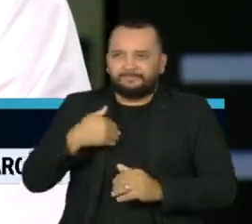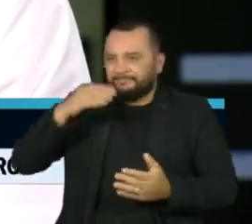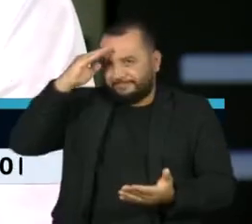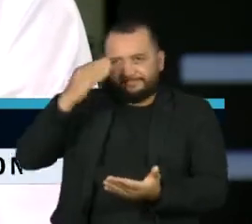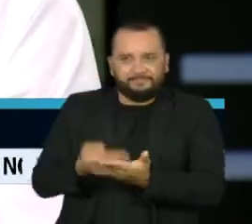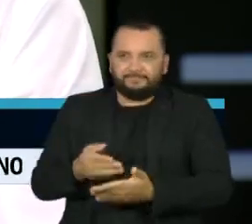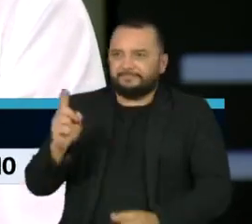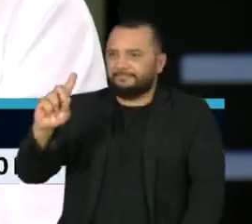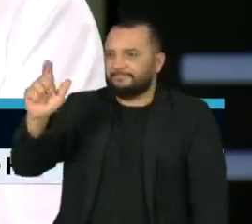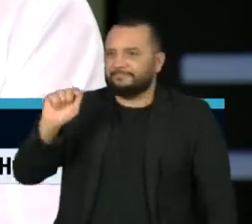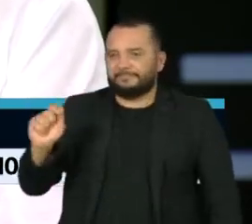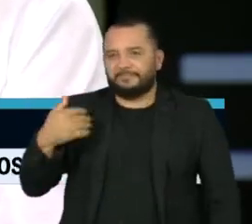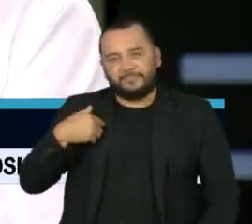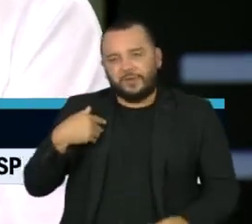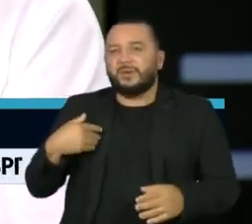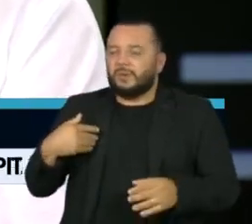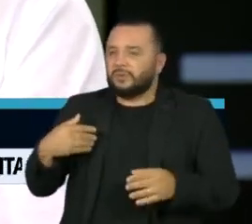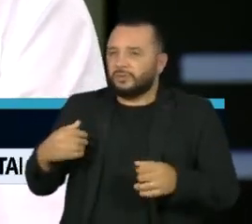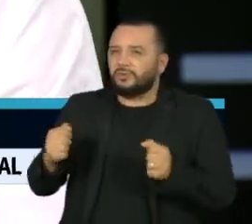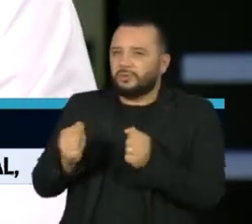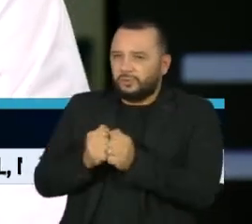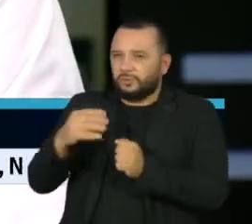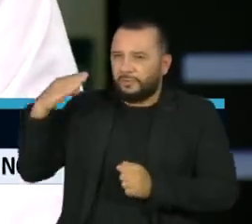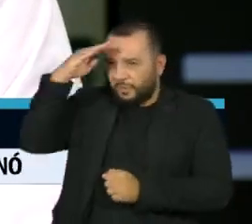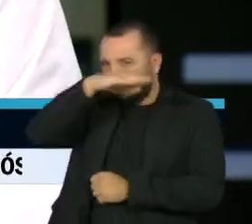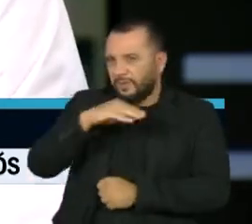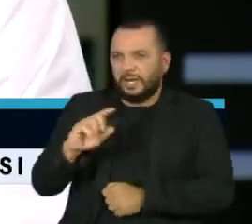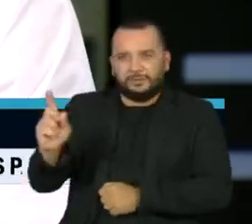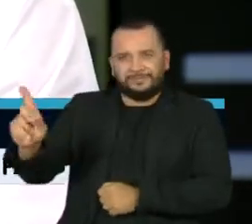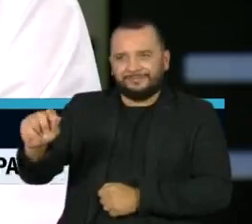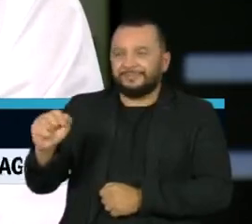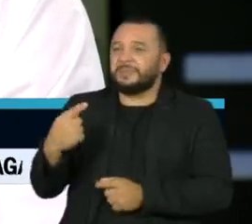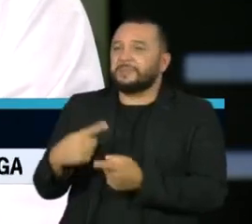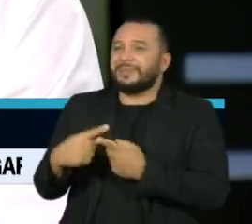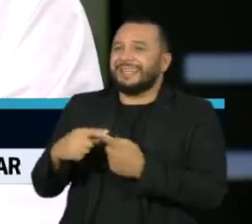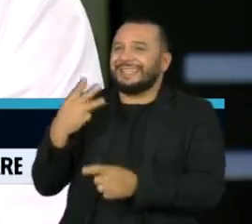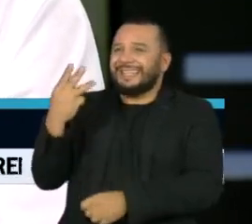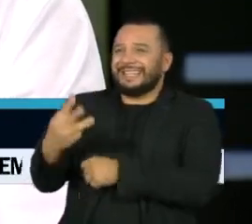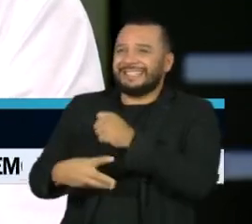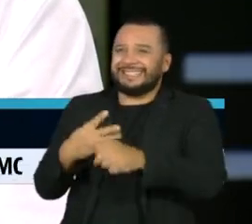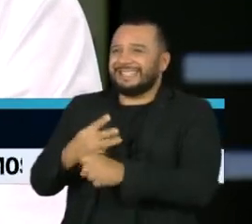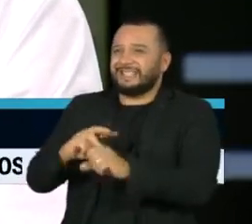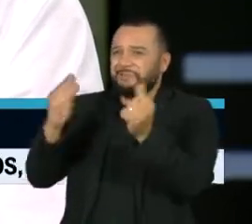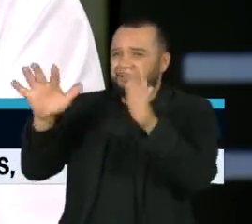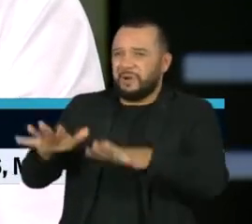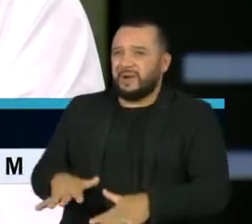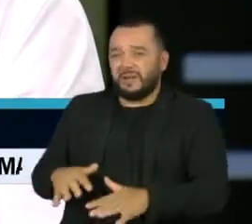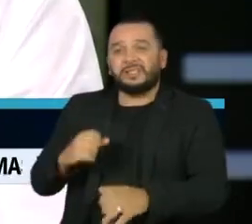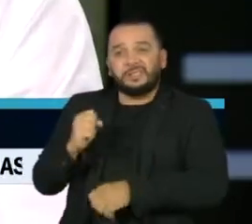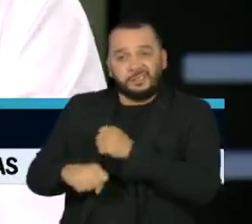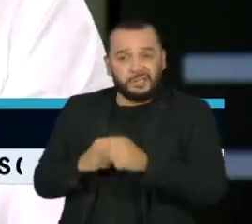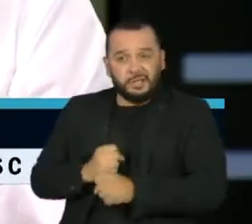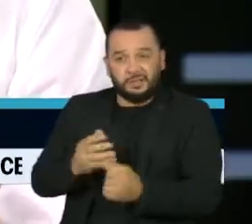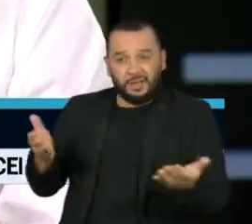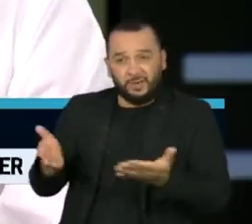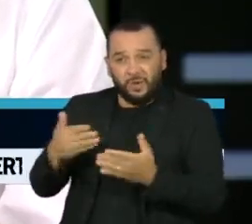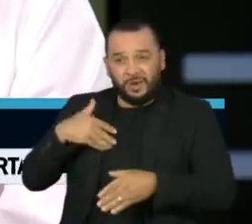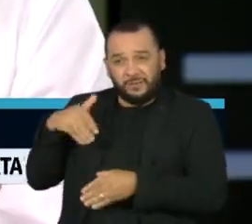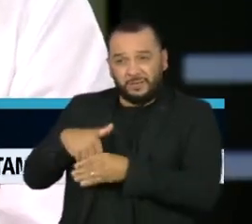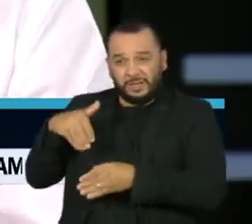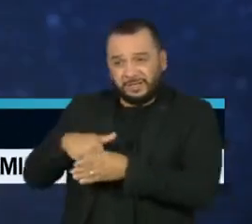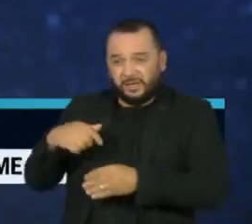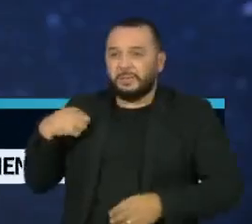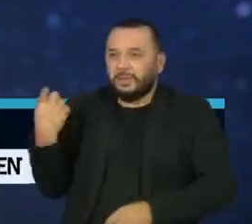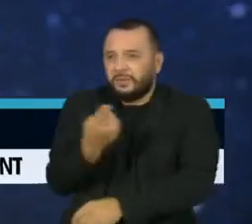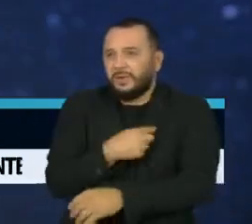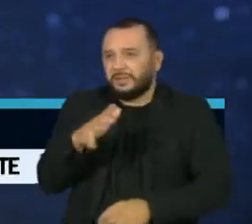perspectiva, porque nós tivemos 3 anos desastrosos aí, tem um ano eleitoral. Ano eleitoral para nós na área de meio